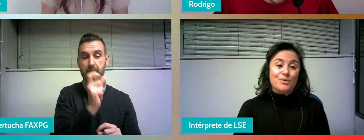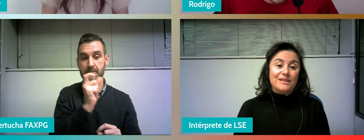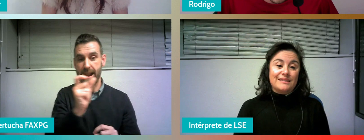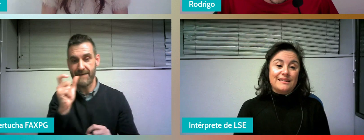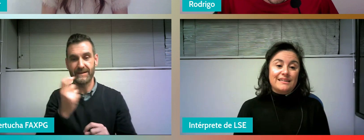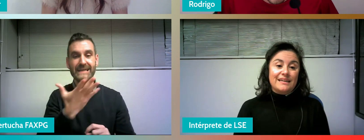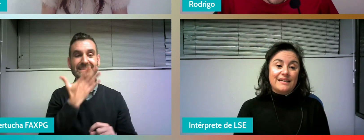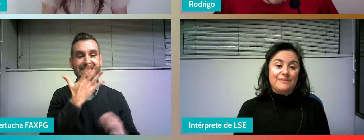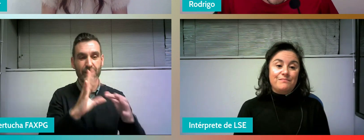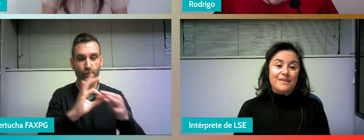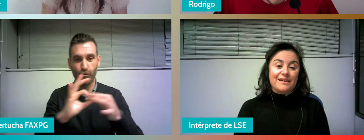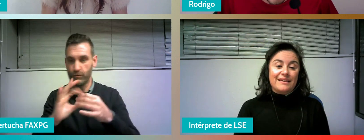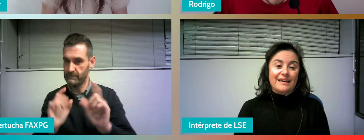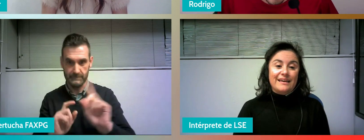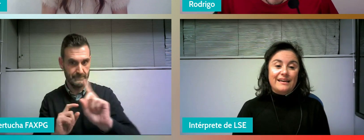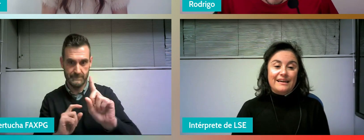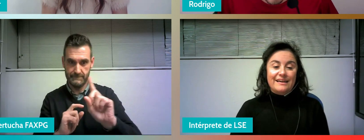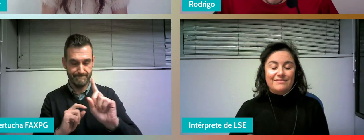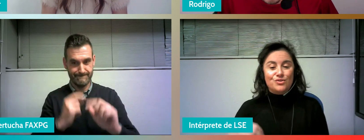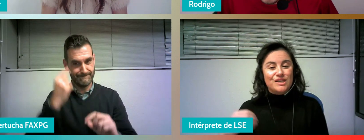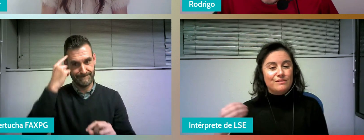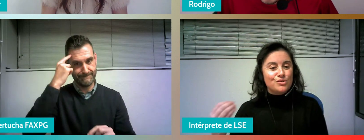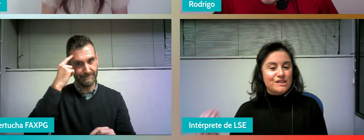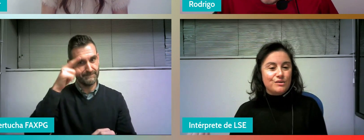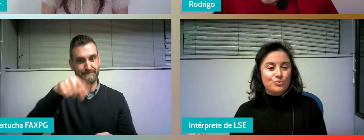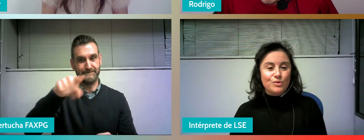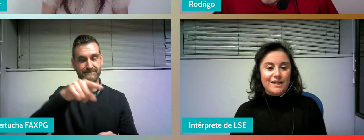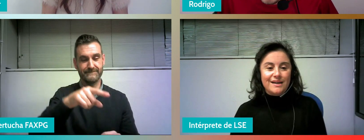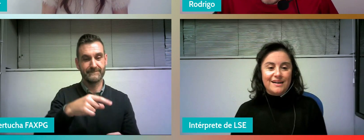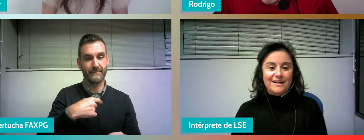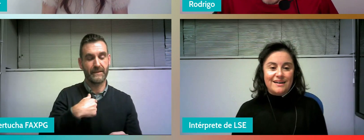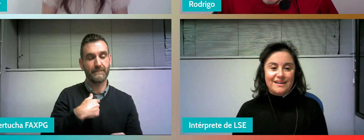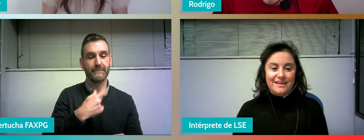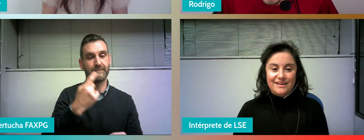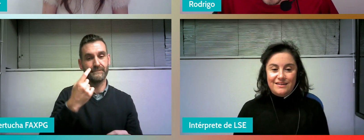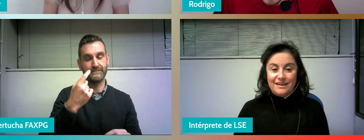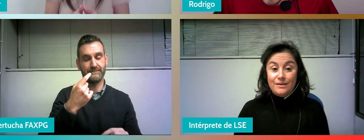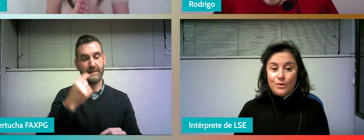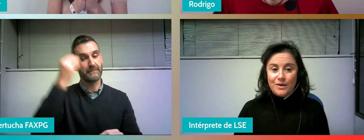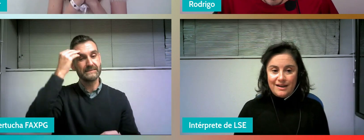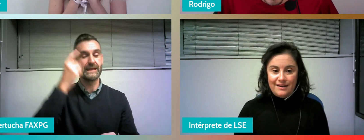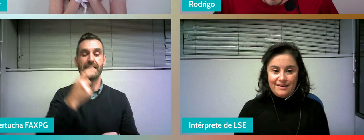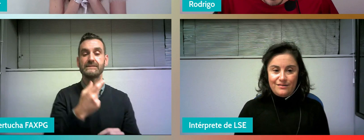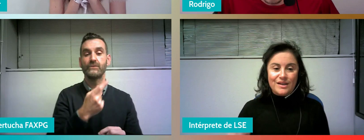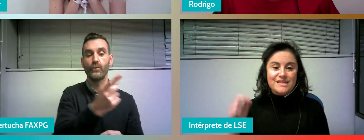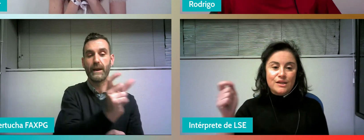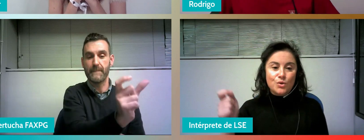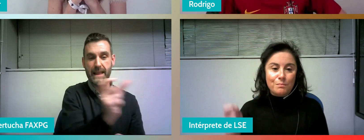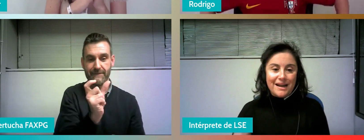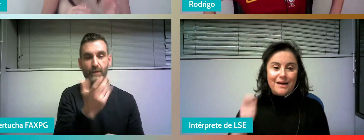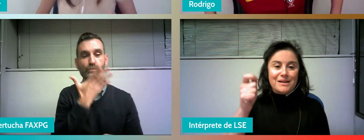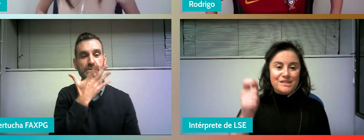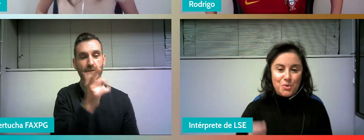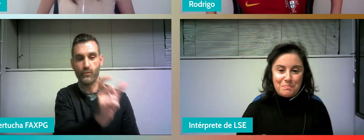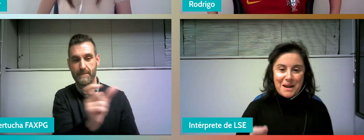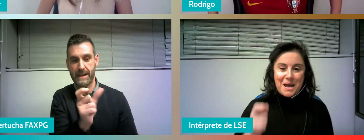É importante que non seguimos a estrutura da lingua oral. Non é